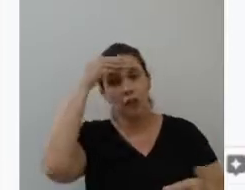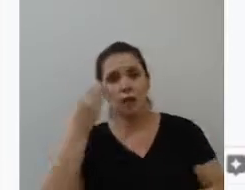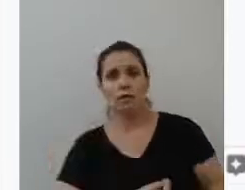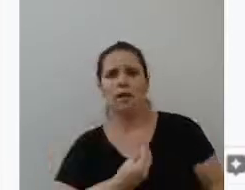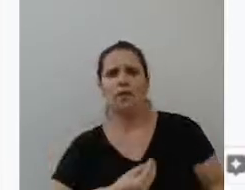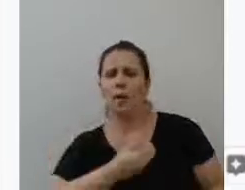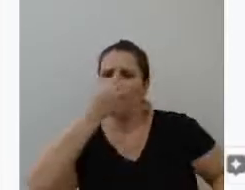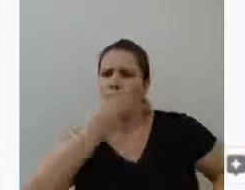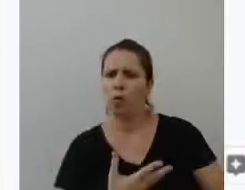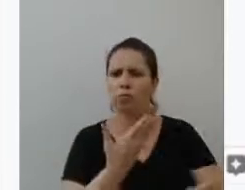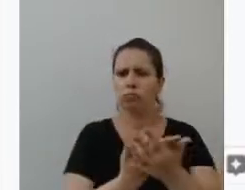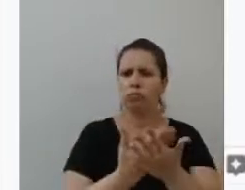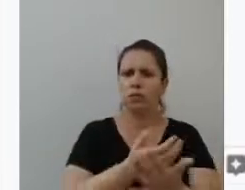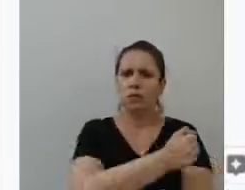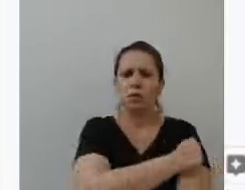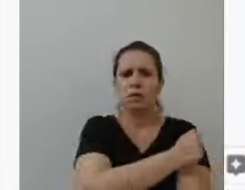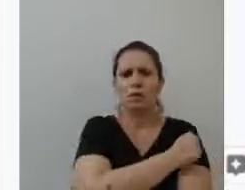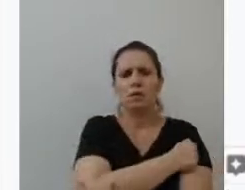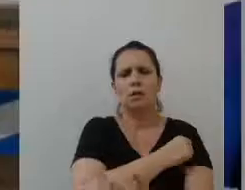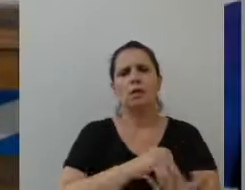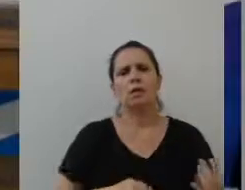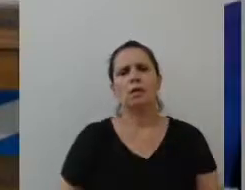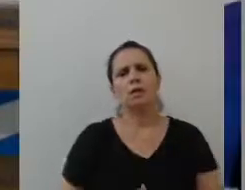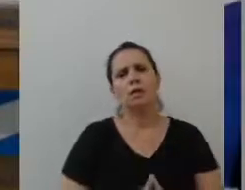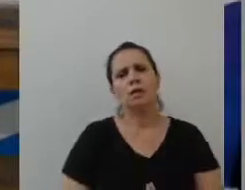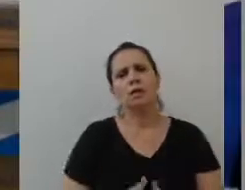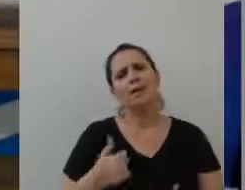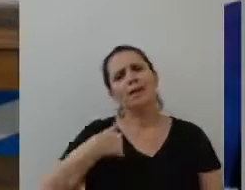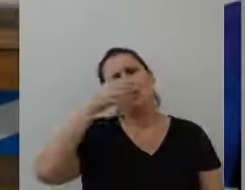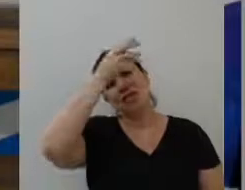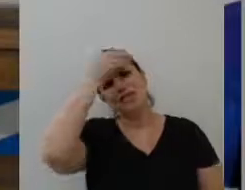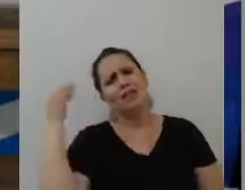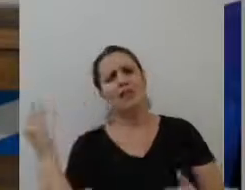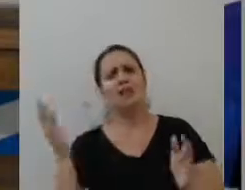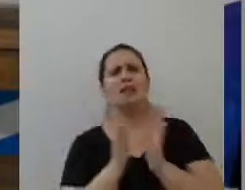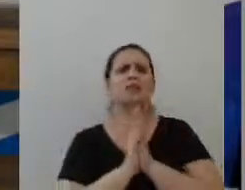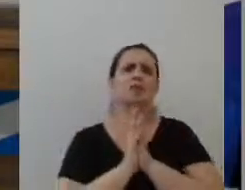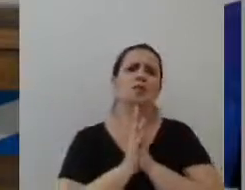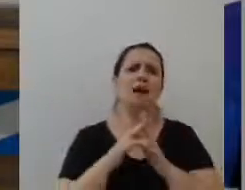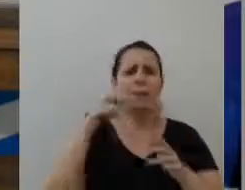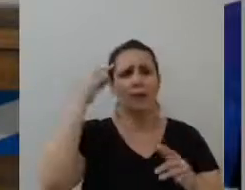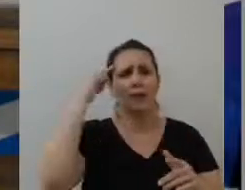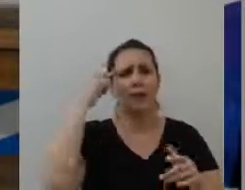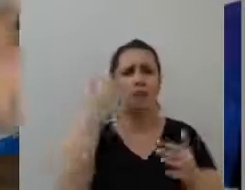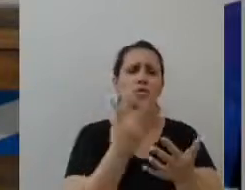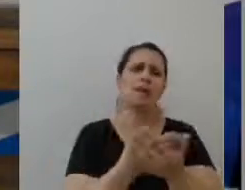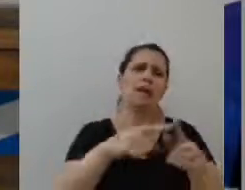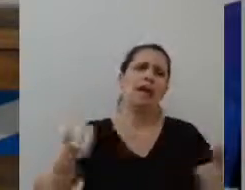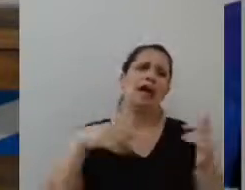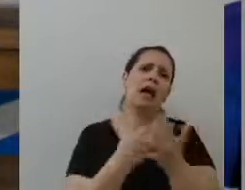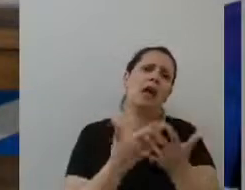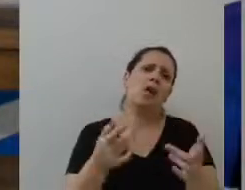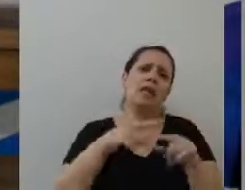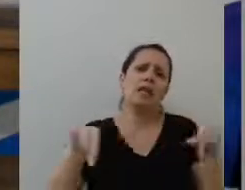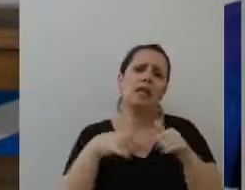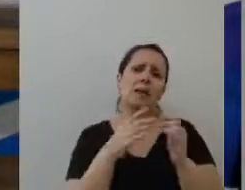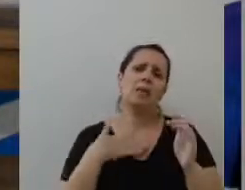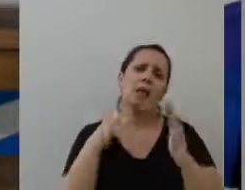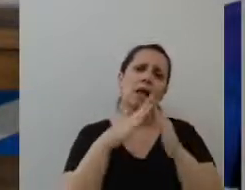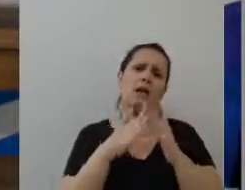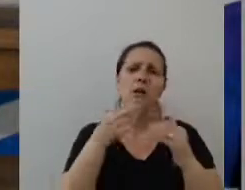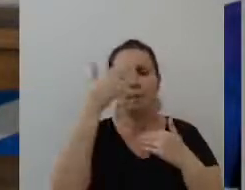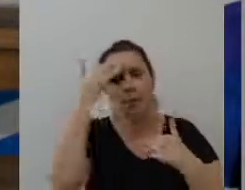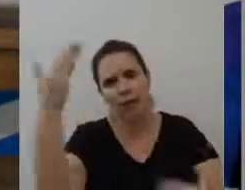nossos estudantes. São Mentuúna, Robervânia. Às vezes eu esqueço, mulher. Às vezes eu estou aqui, mas às vezes eu me sinto na sala de casa. Obrigado pelo carinho de